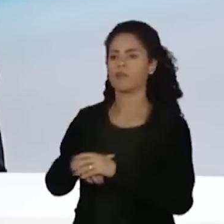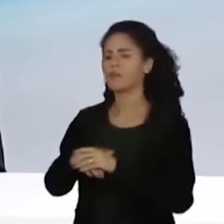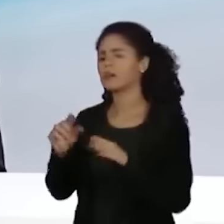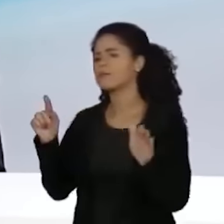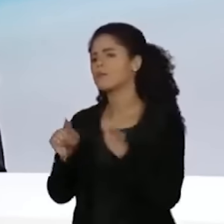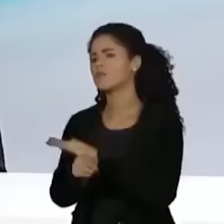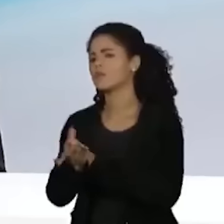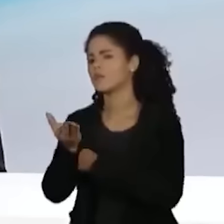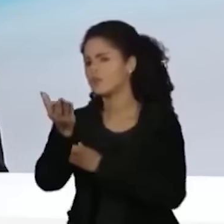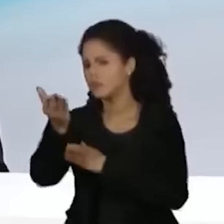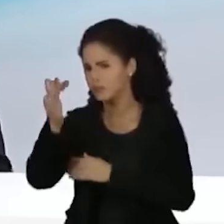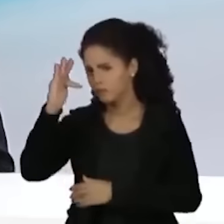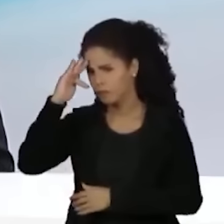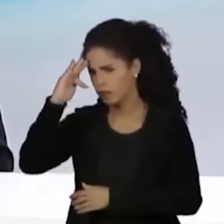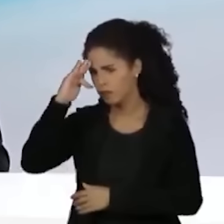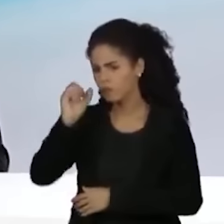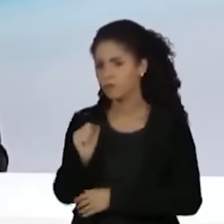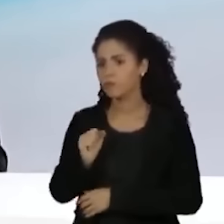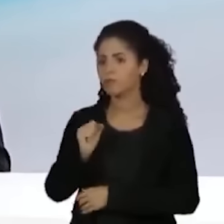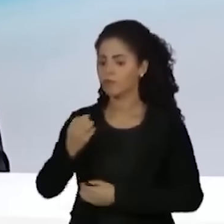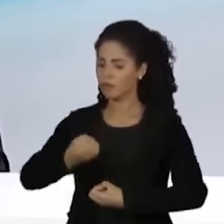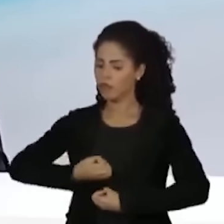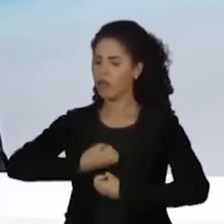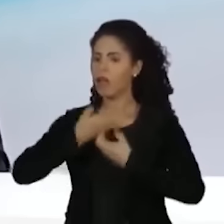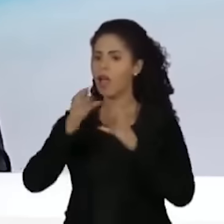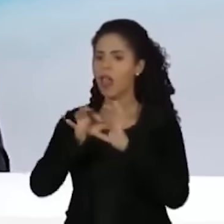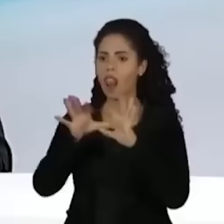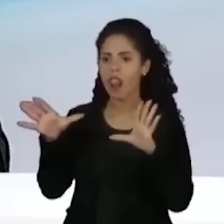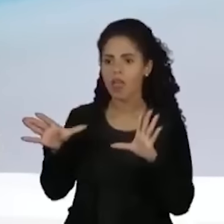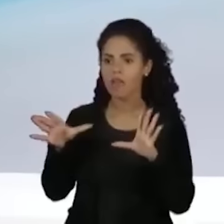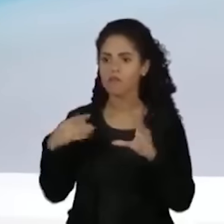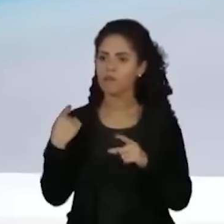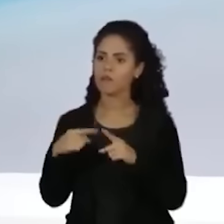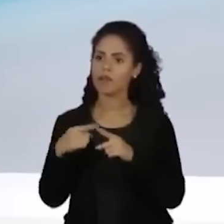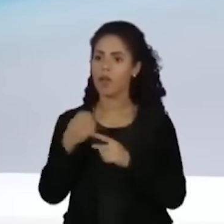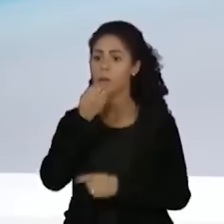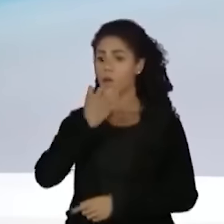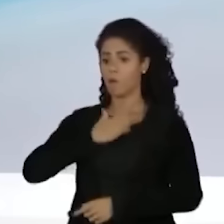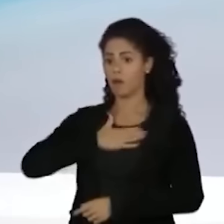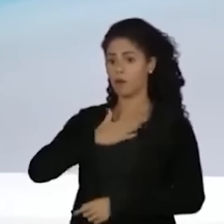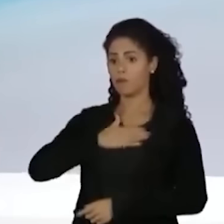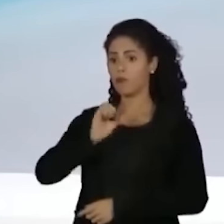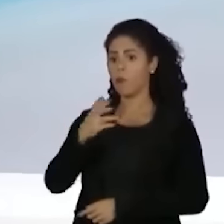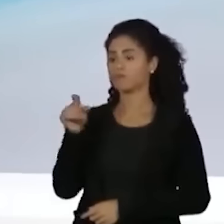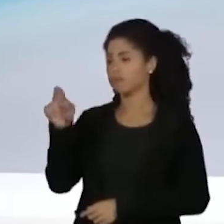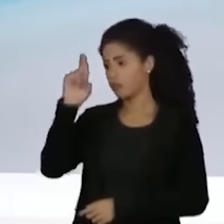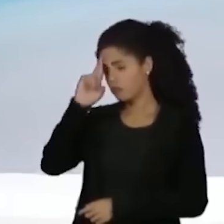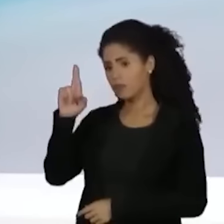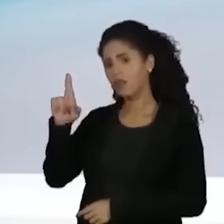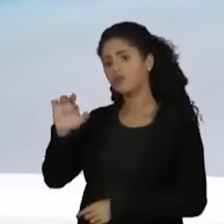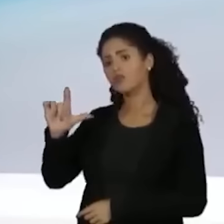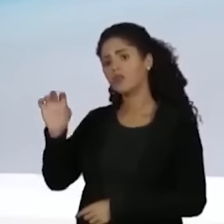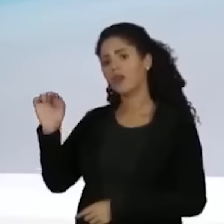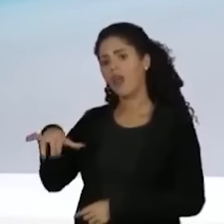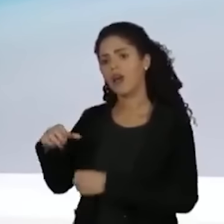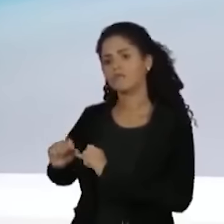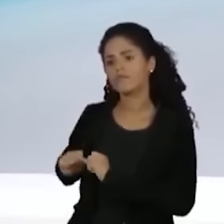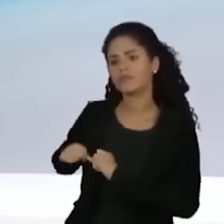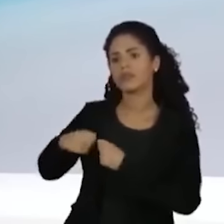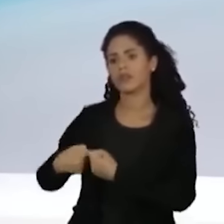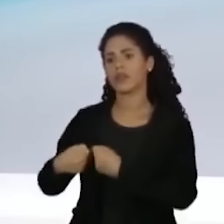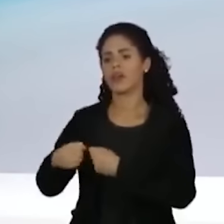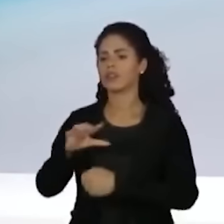pergunta para o senhor é liberdade de expressão por conveniência, qual é o papel de Elon Musk para poder defender a bandeira de